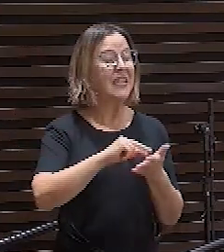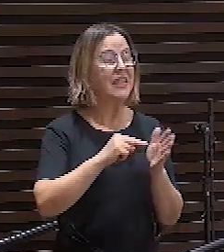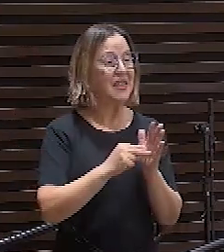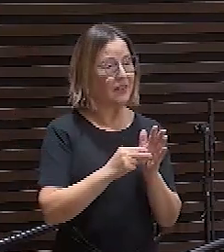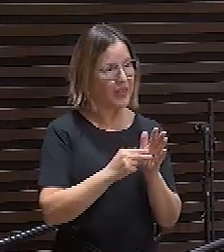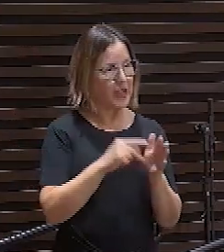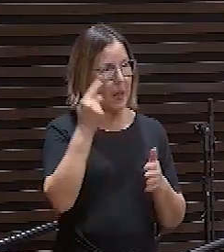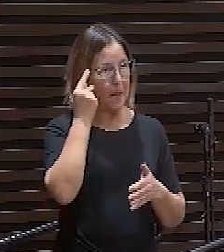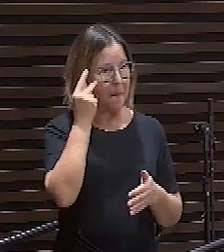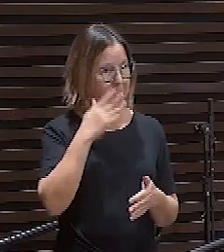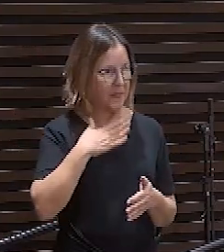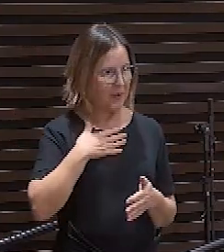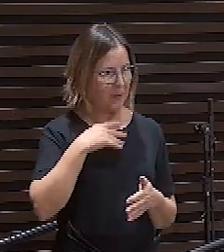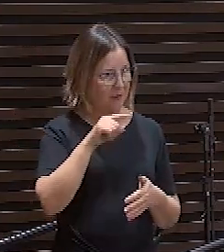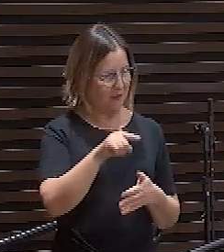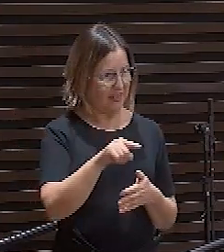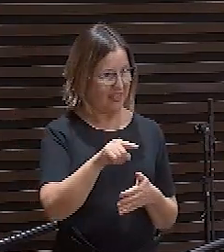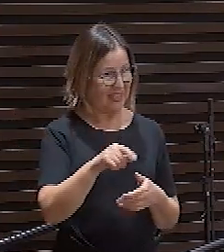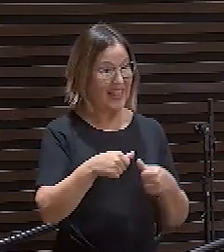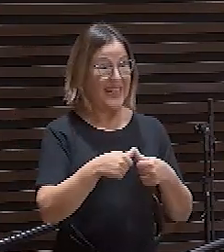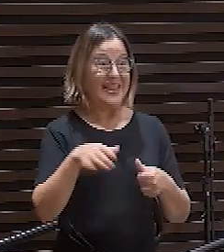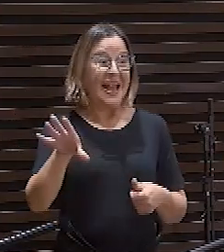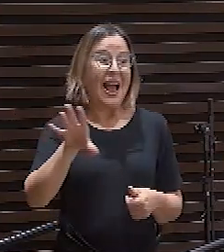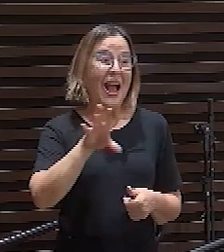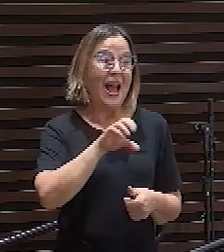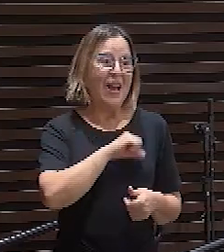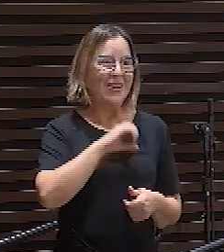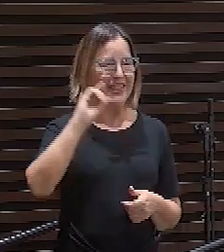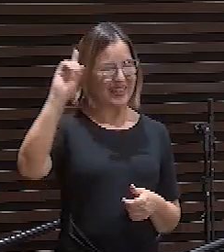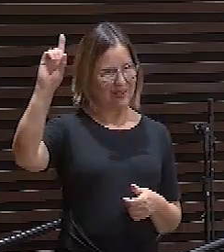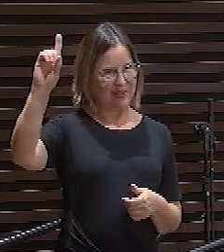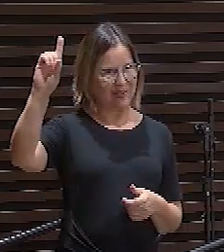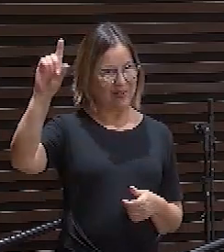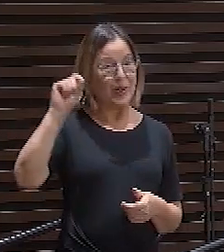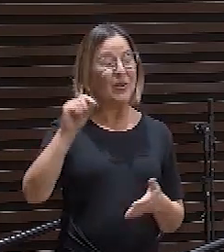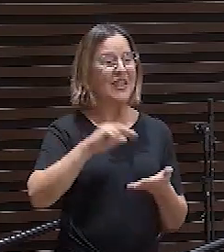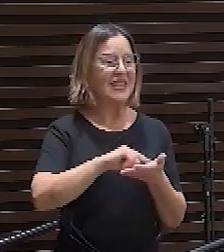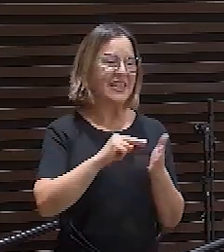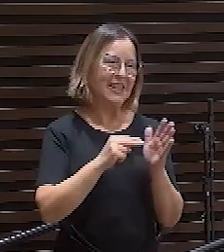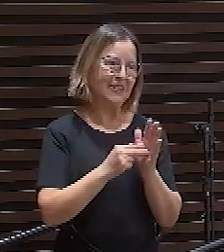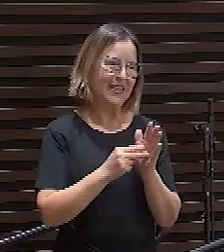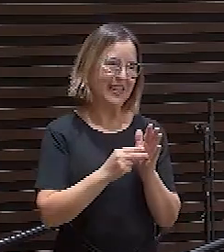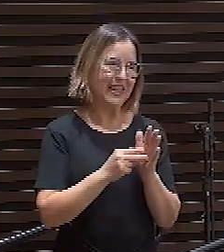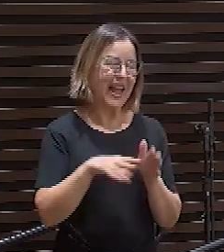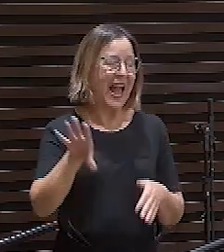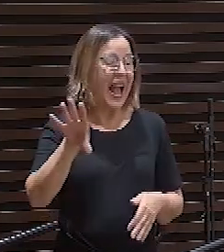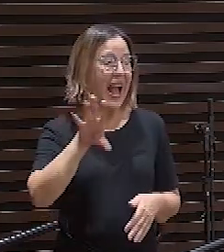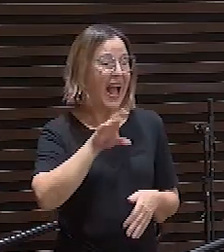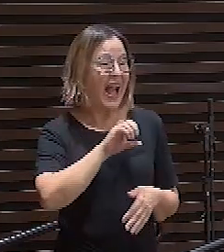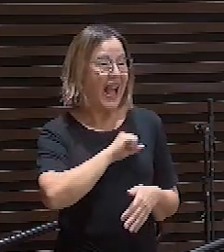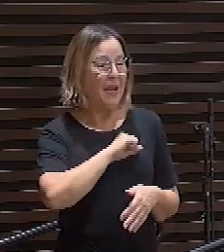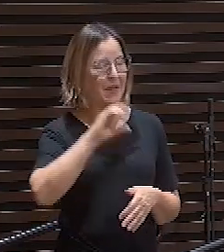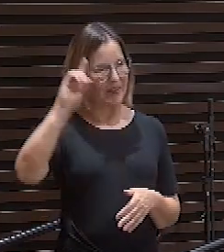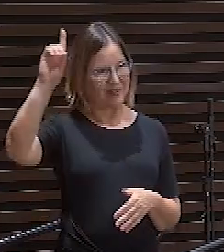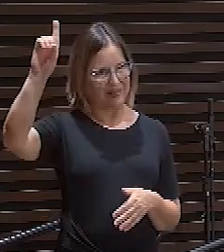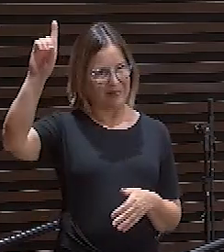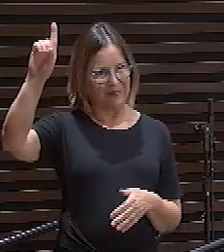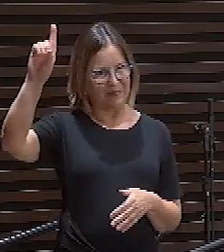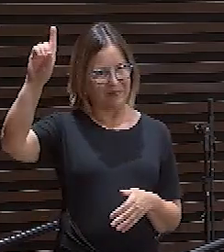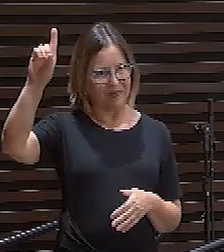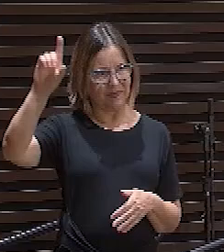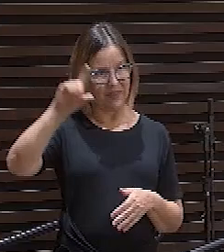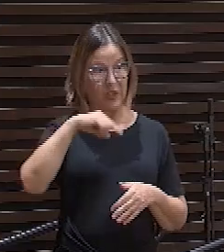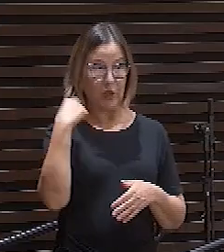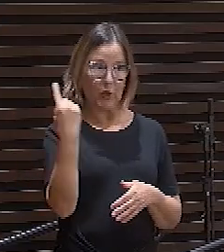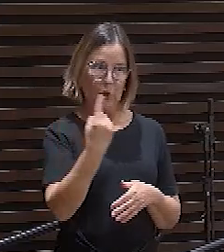mim e para você esse amor de Deus? O que significa amar a Deus? A gente ama